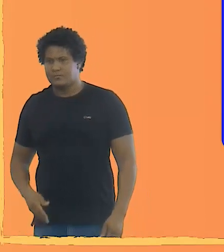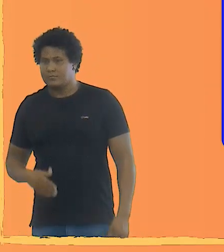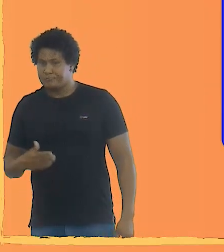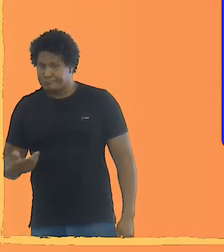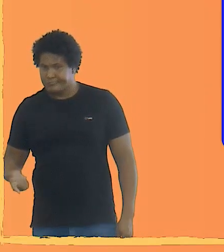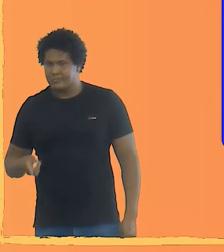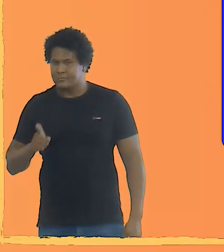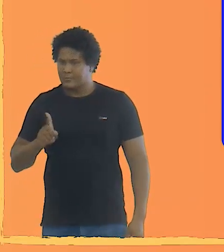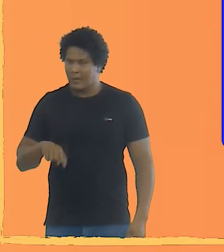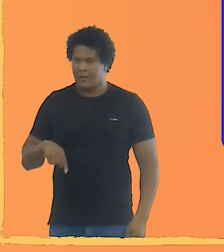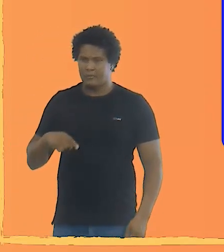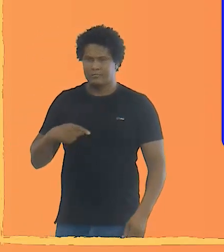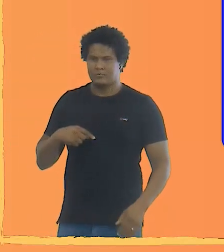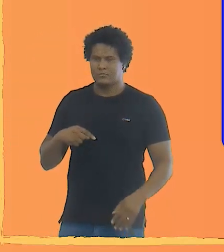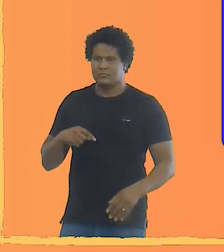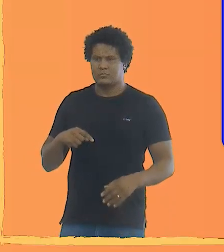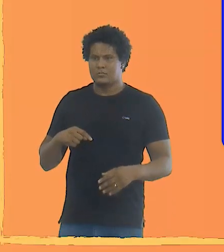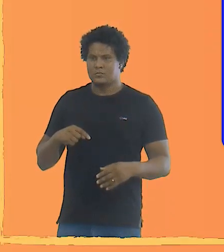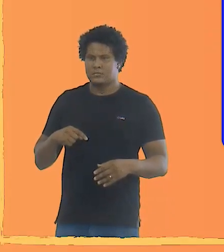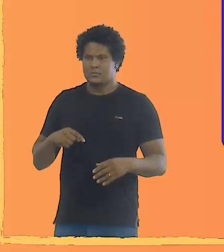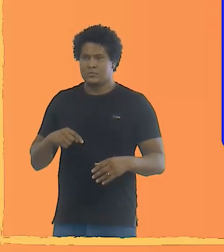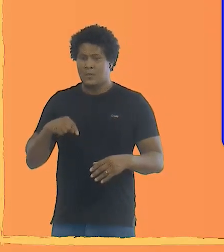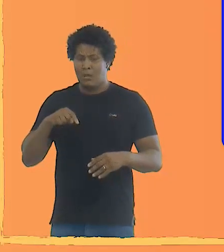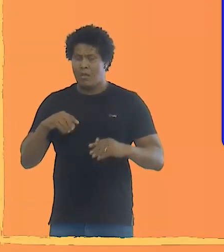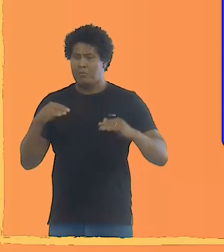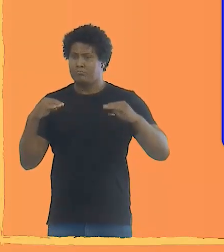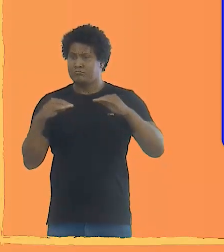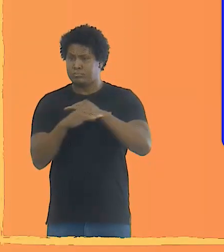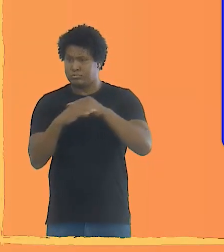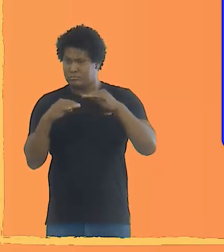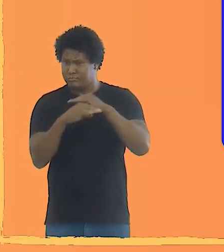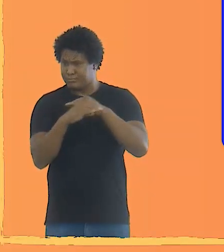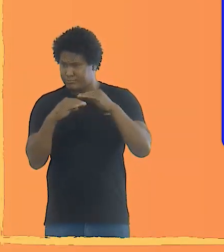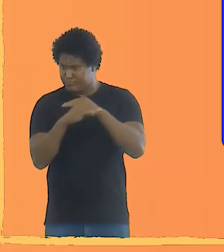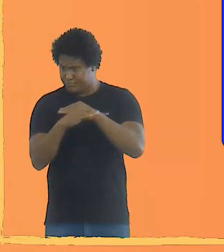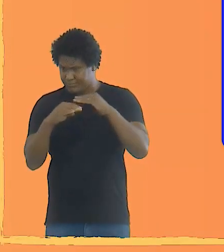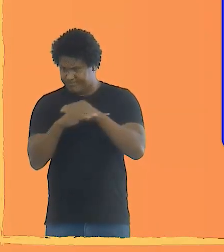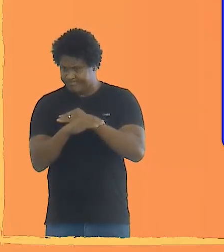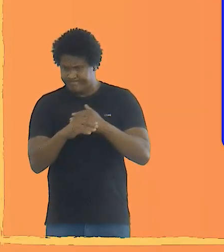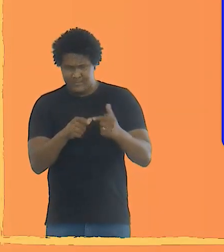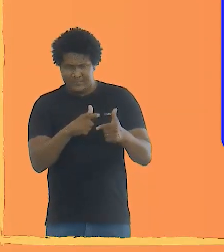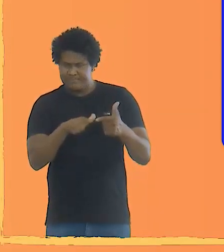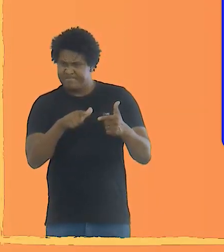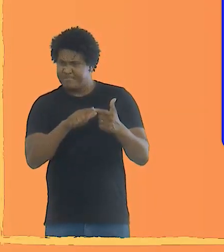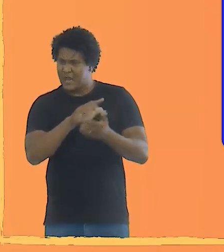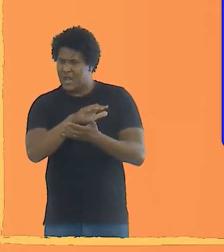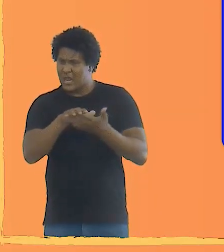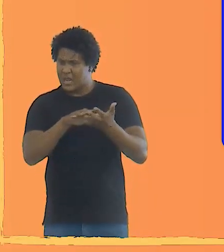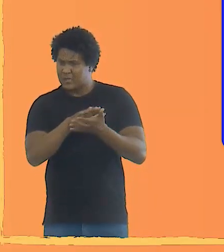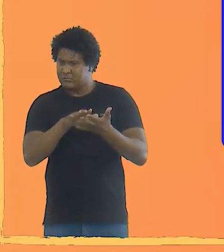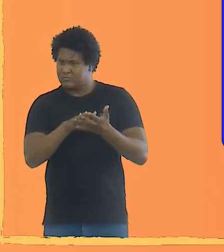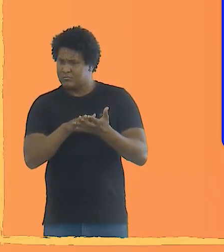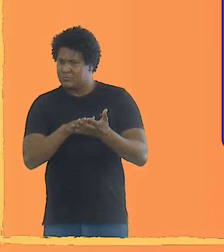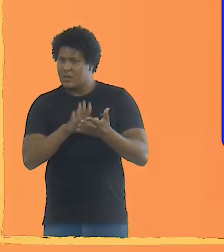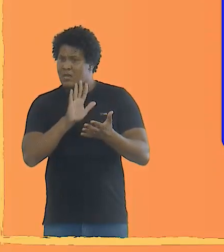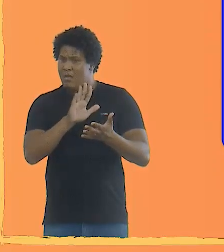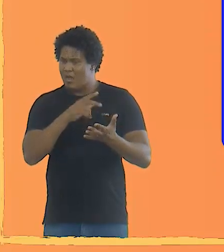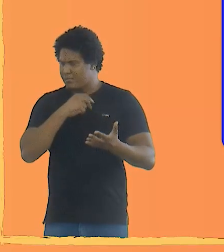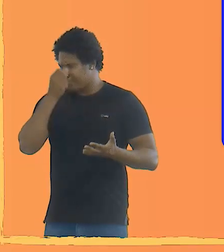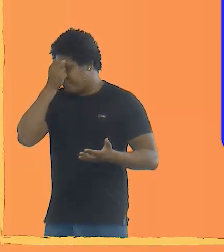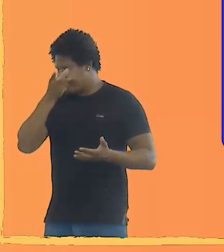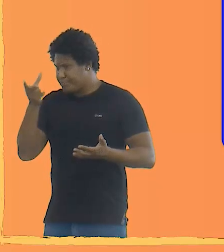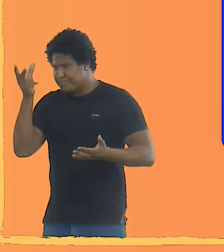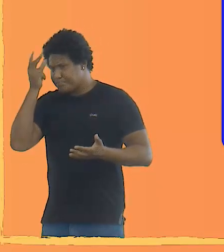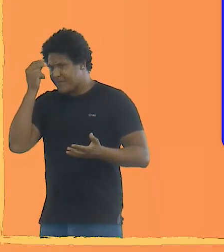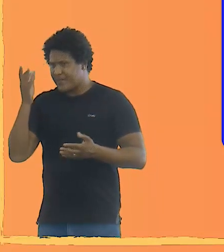tráfego de veículos, a prefeitura de uma grande cidade propôs a construção de 4 terminais de ônibus.